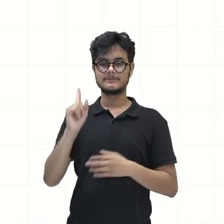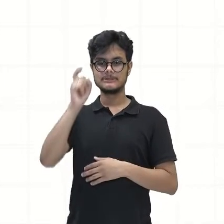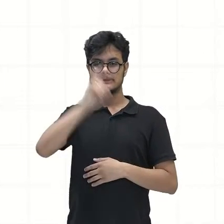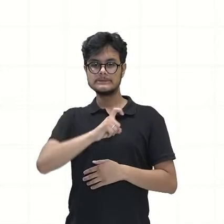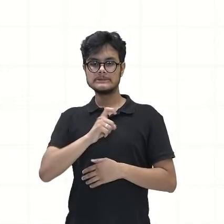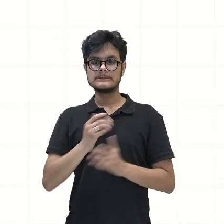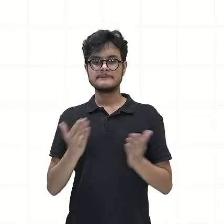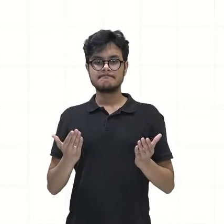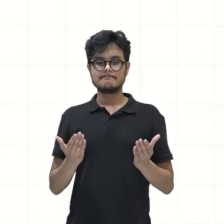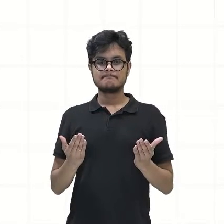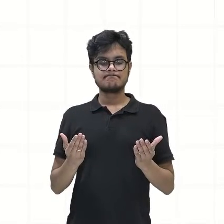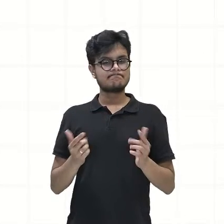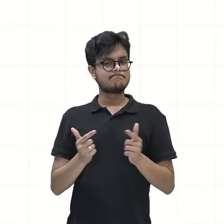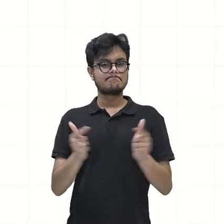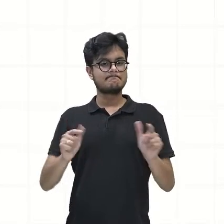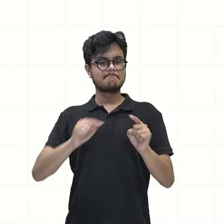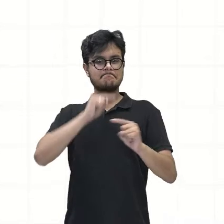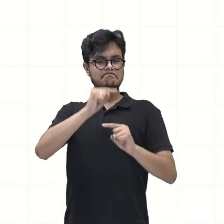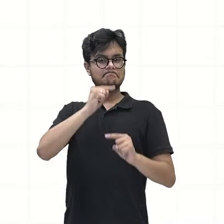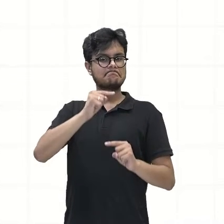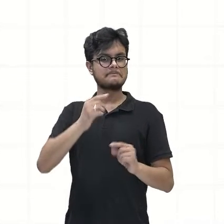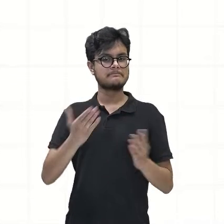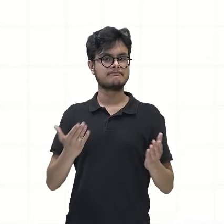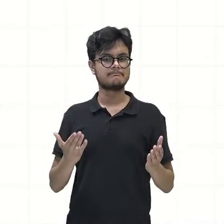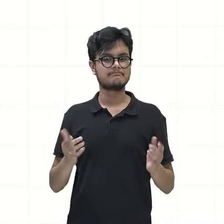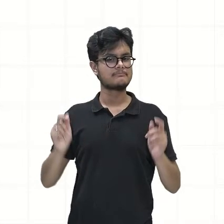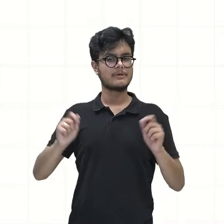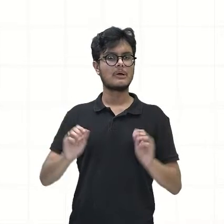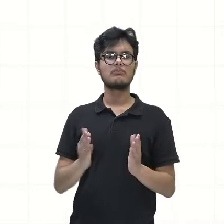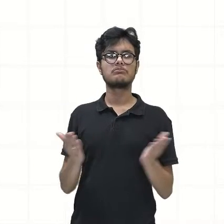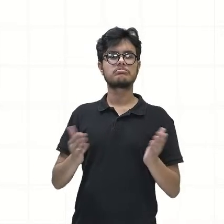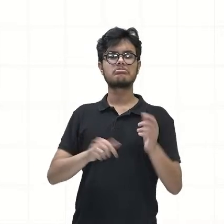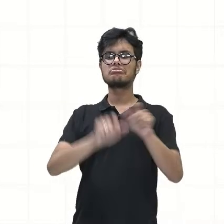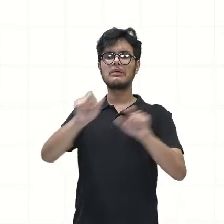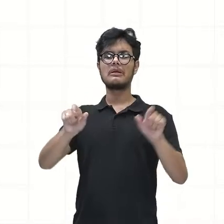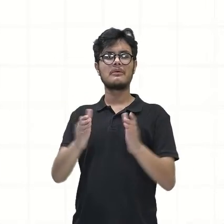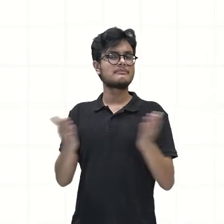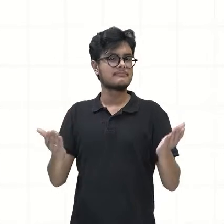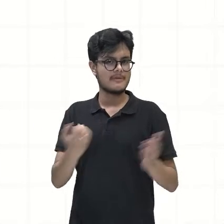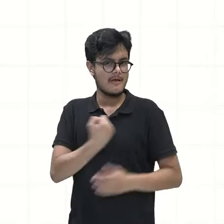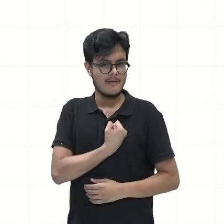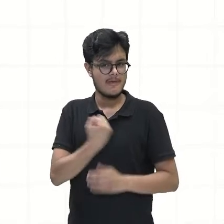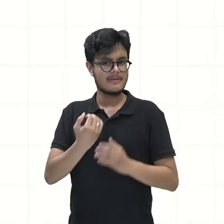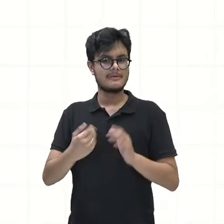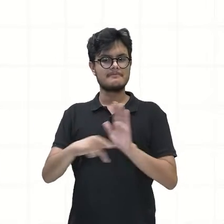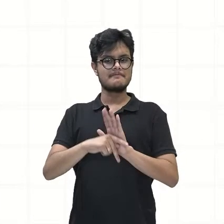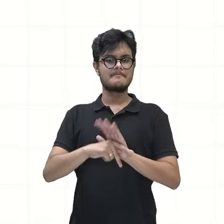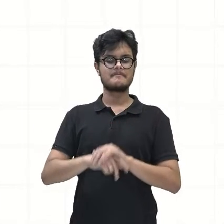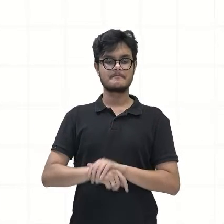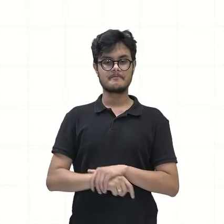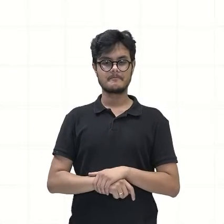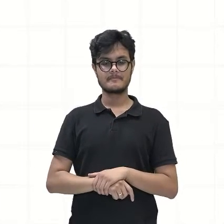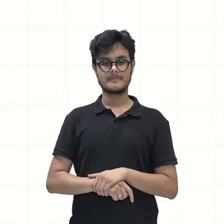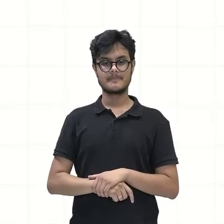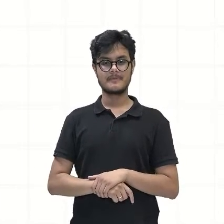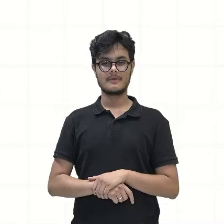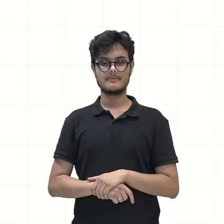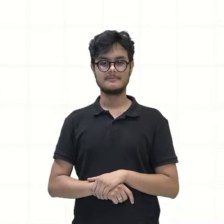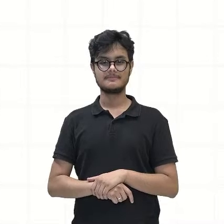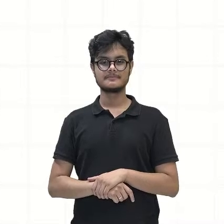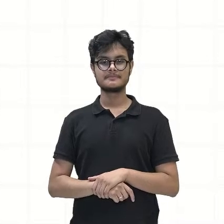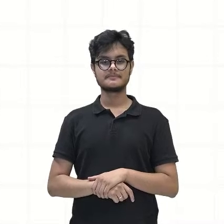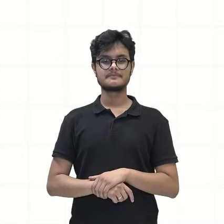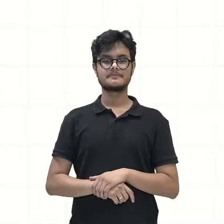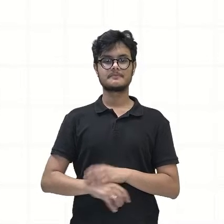450 pontos, a gente não consegue afirmar aqui quem fez 450 pontos. Por exemplo, aqui, ó, a nota